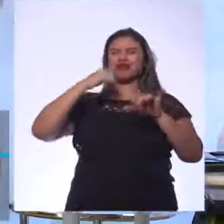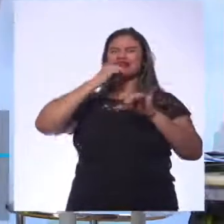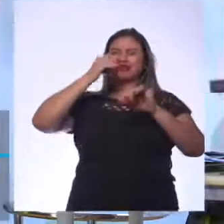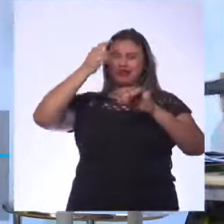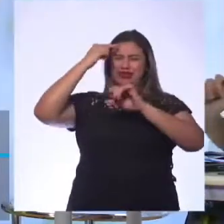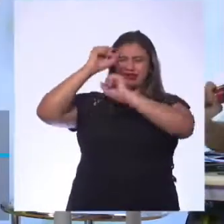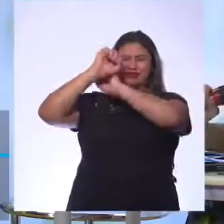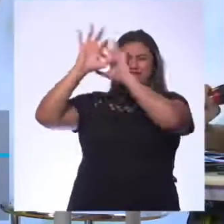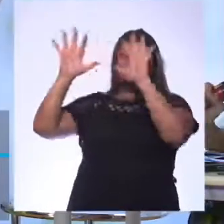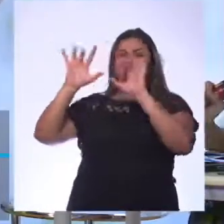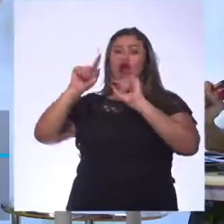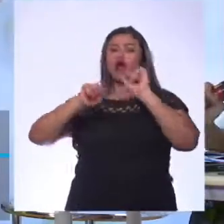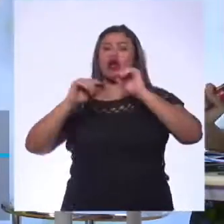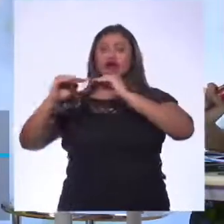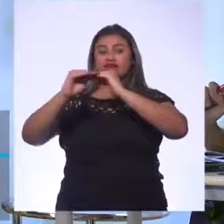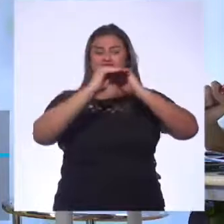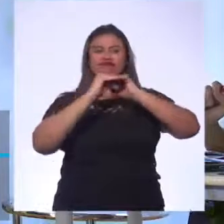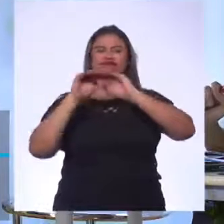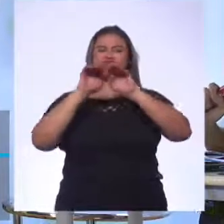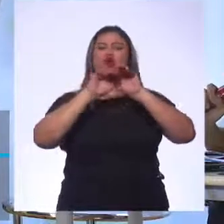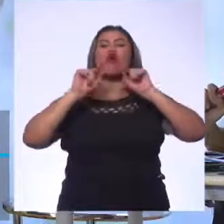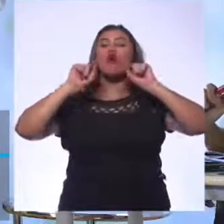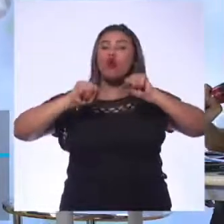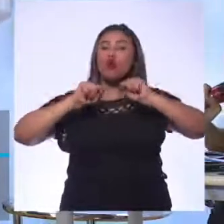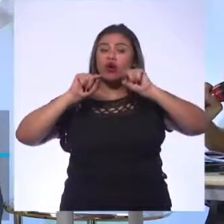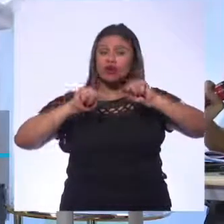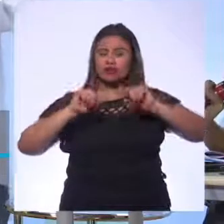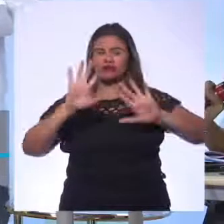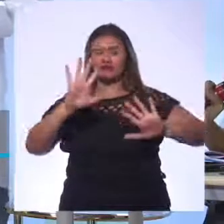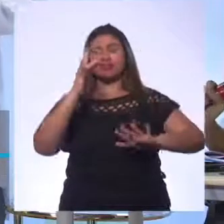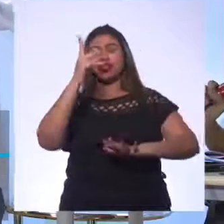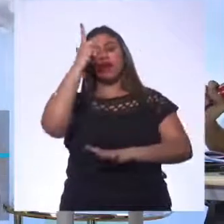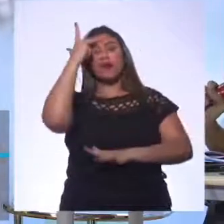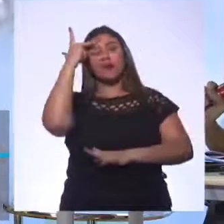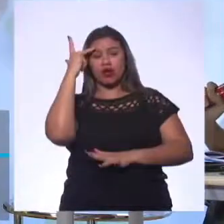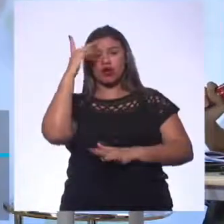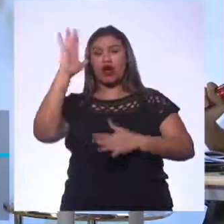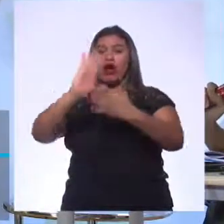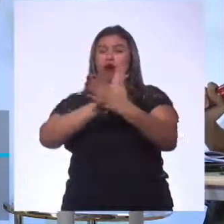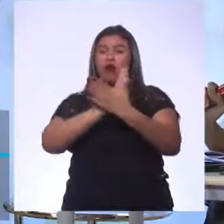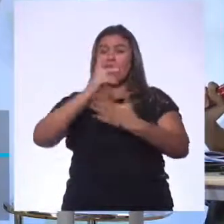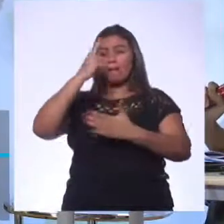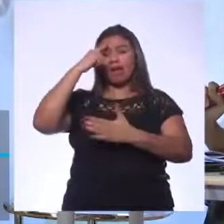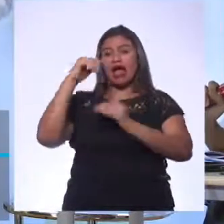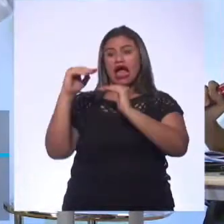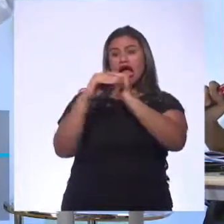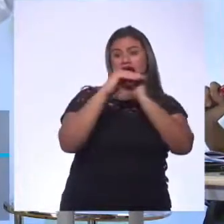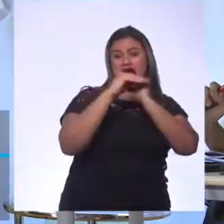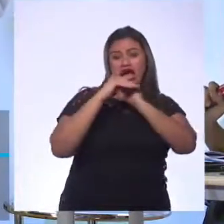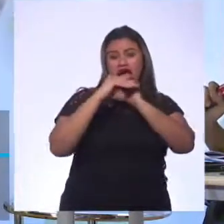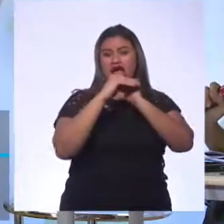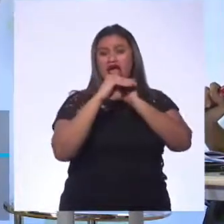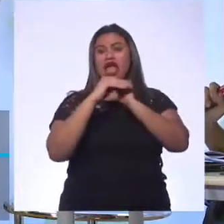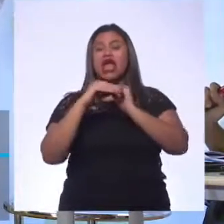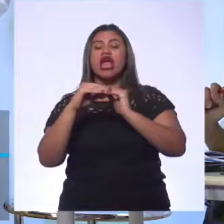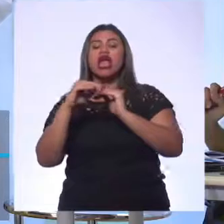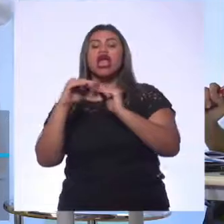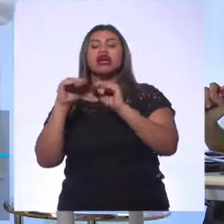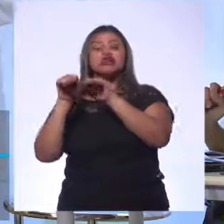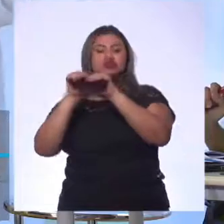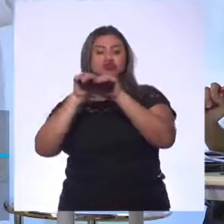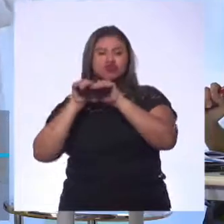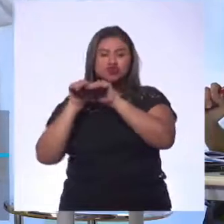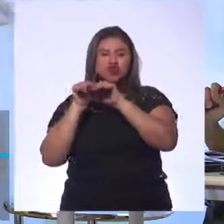o conceito de equidade. Porque às vezes as pessoas acham que equidade e igualdade é a mesma coisa, mas não é. Quando eu falo em